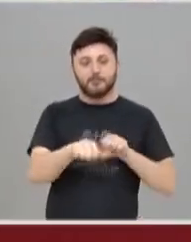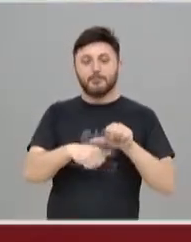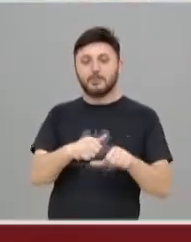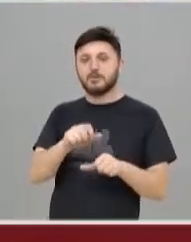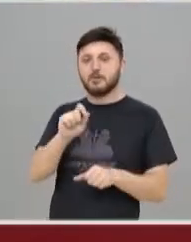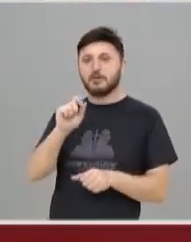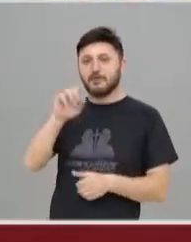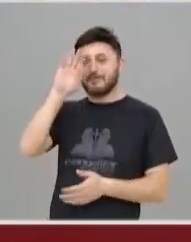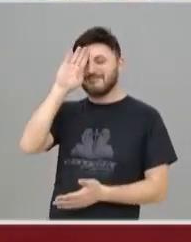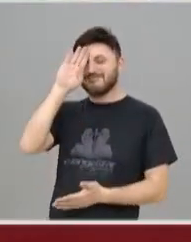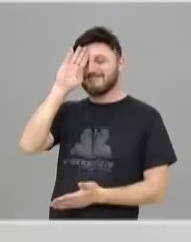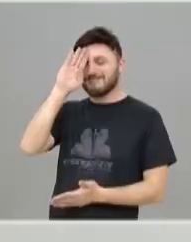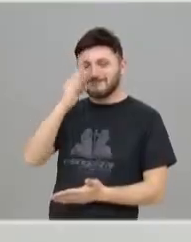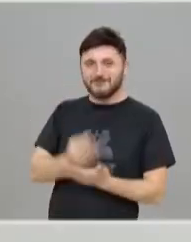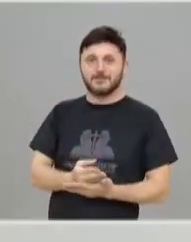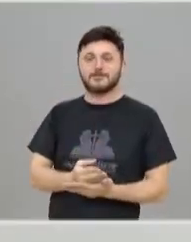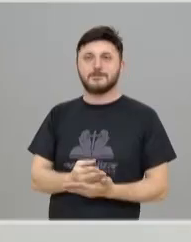vingança